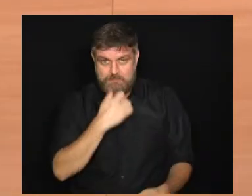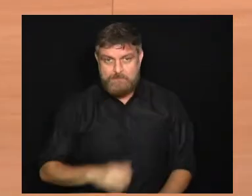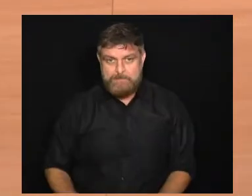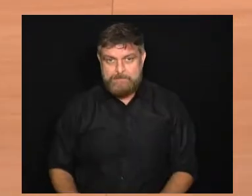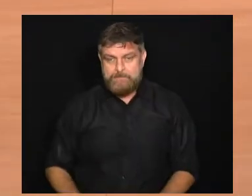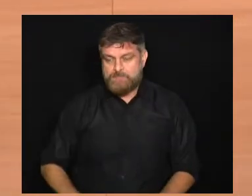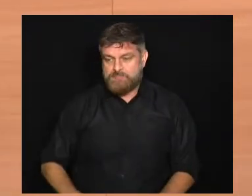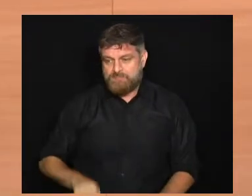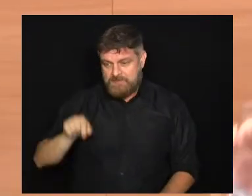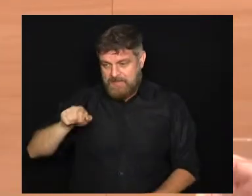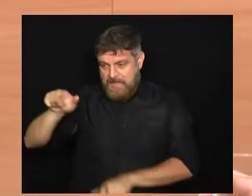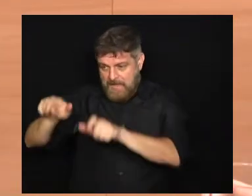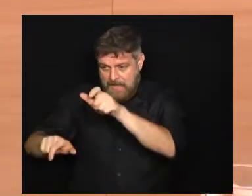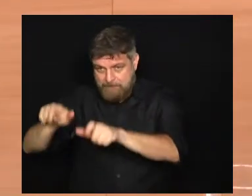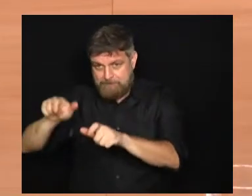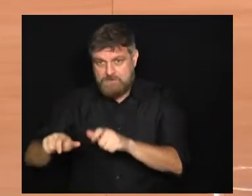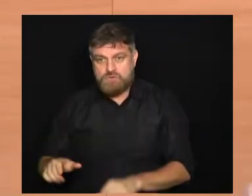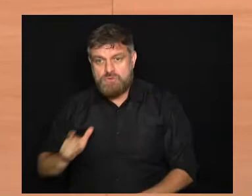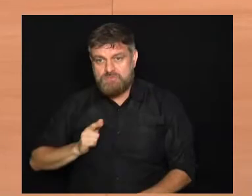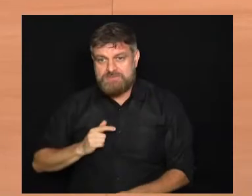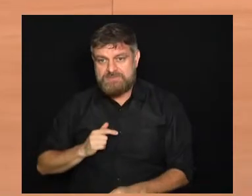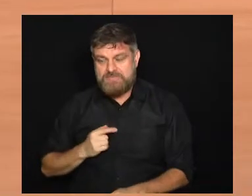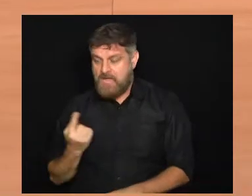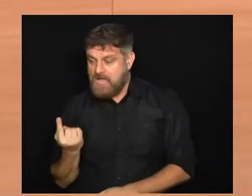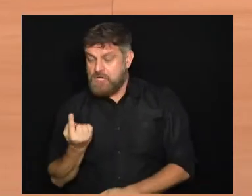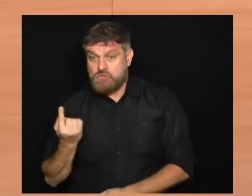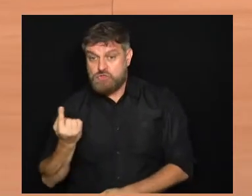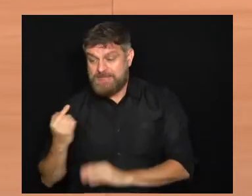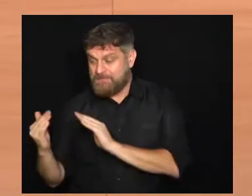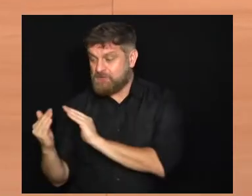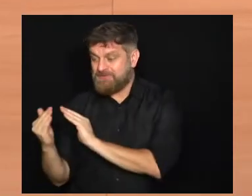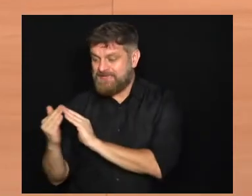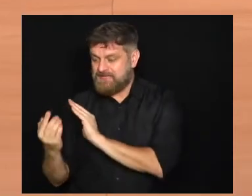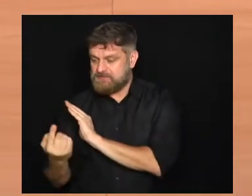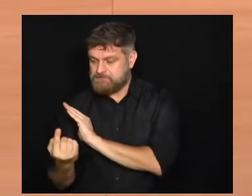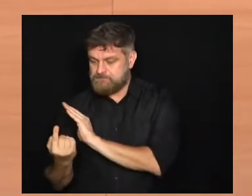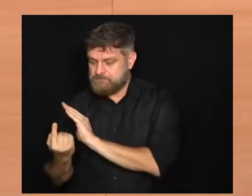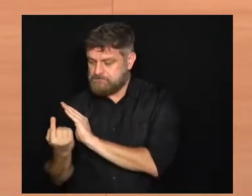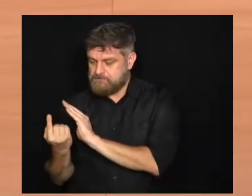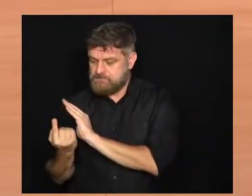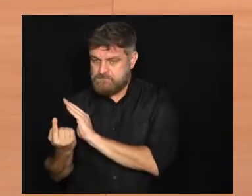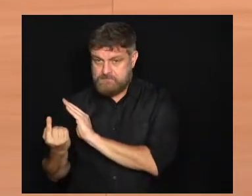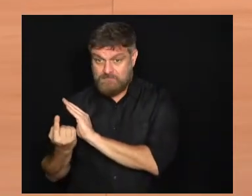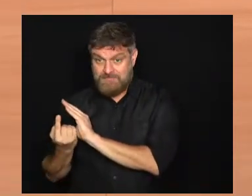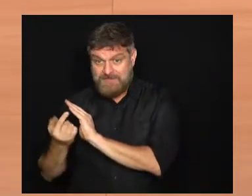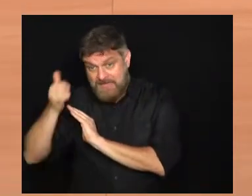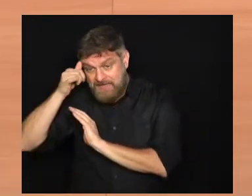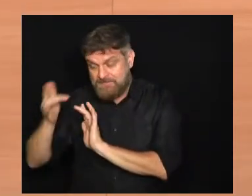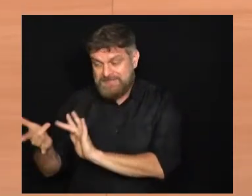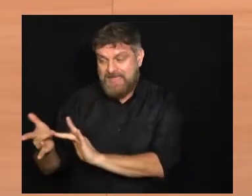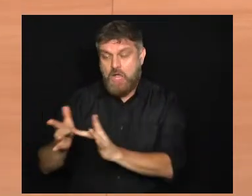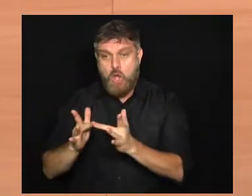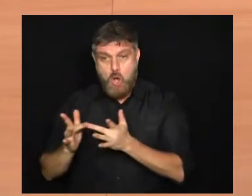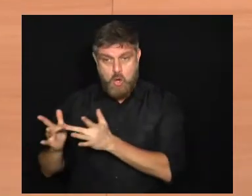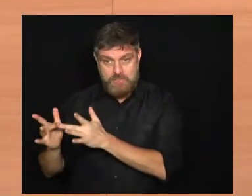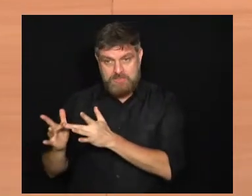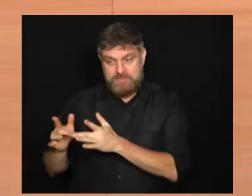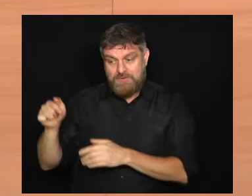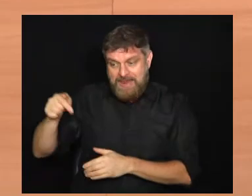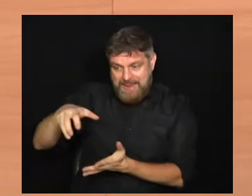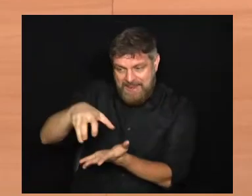eles da UPA, a base do isolamento dito em residência, isso é feito da própria